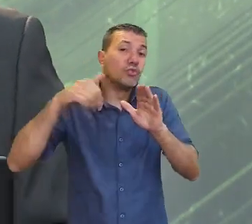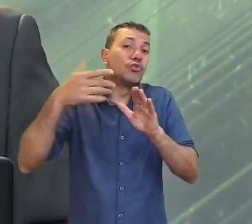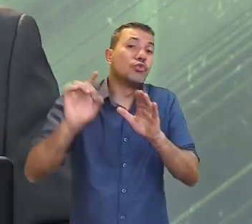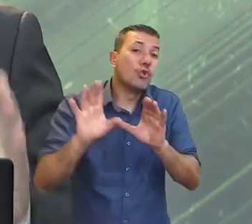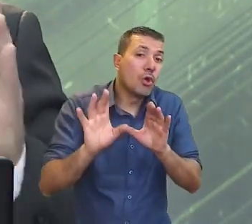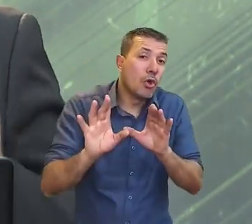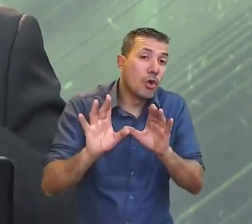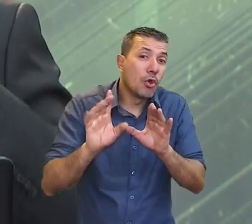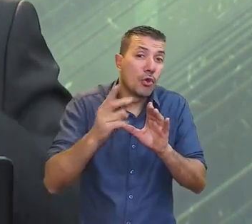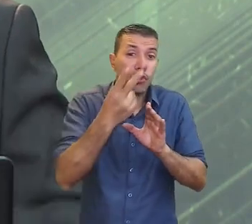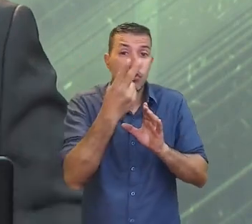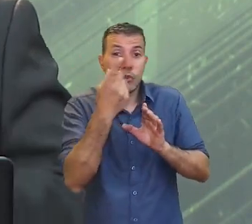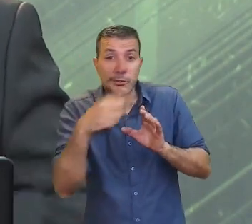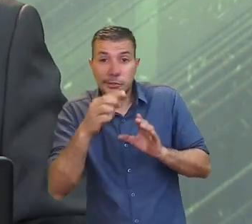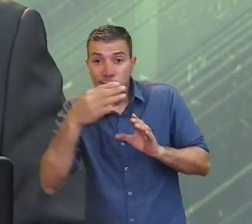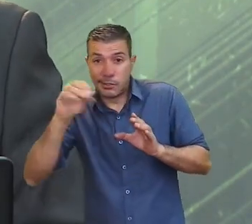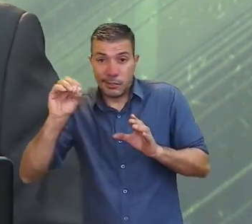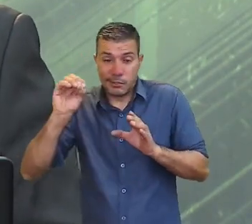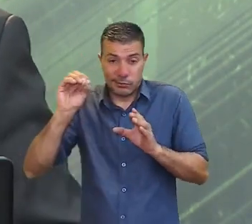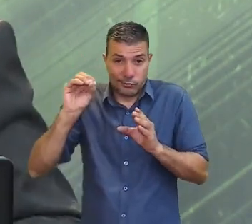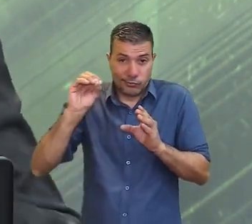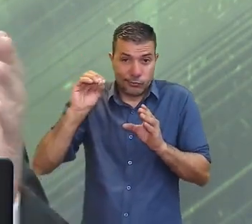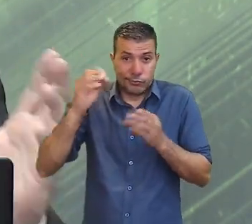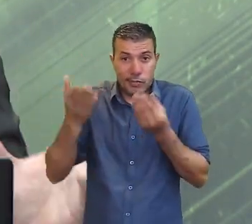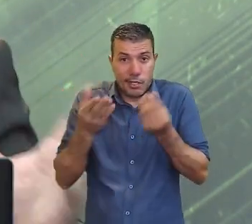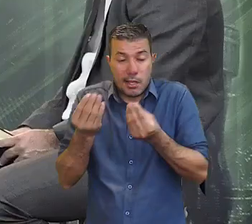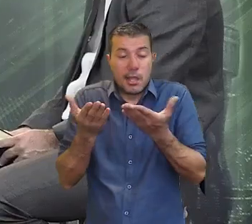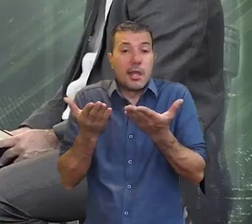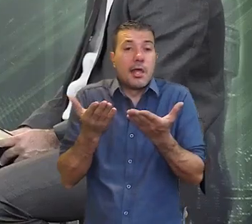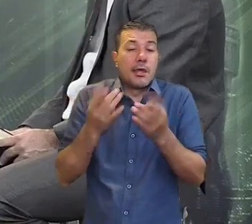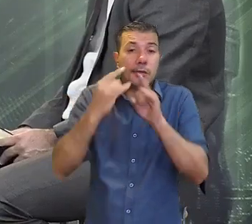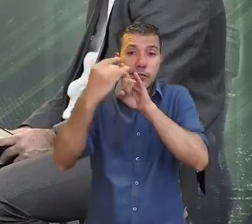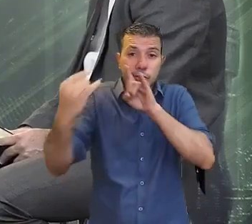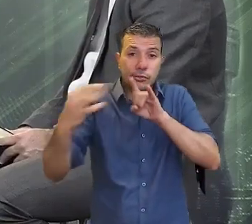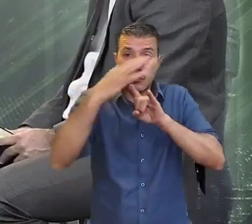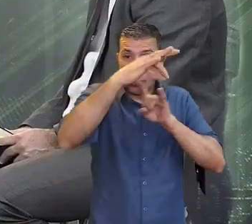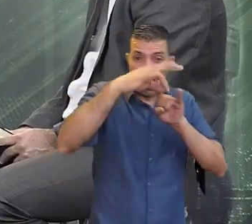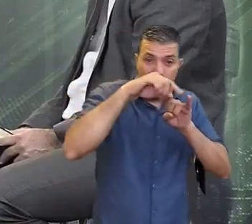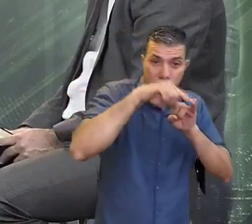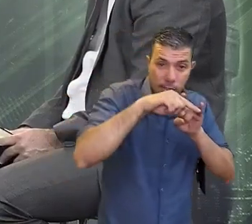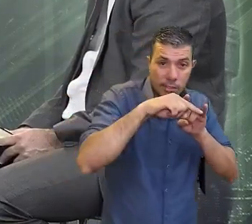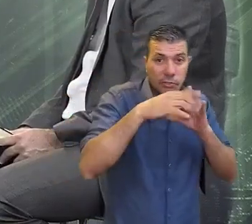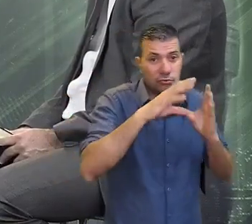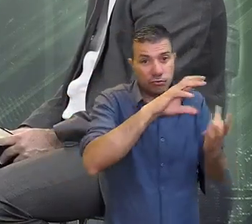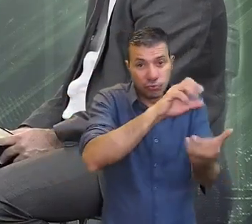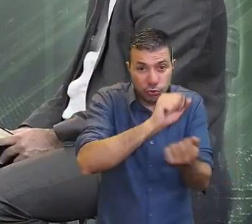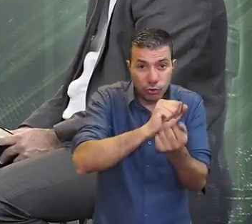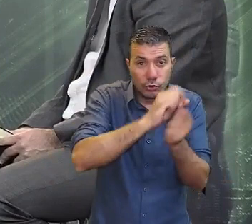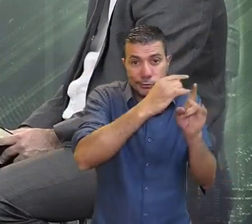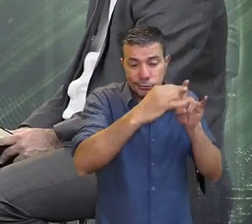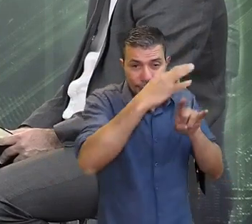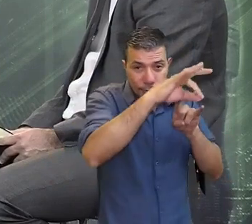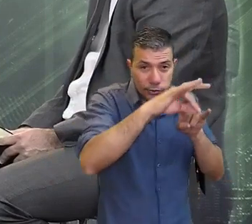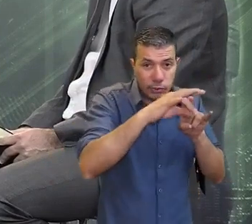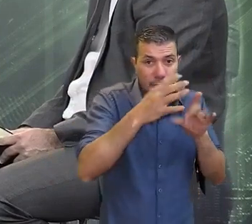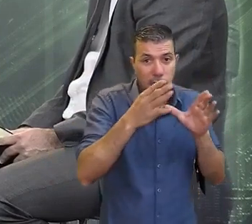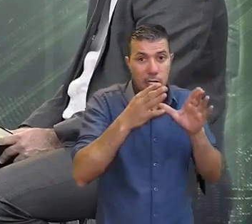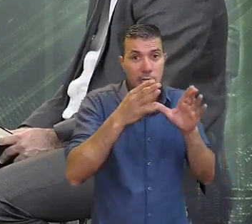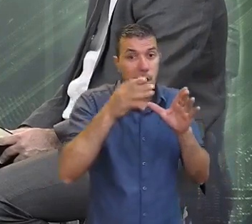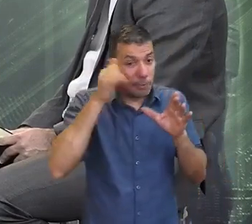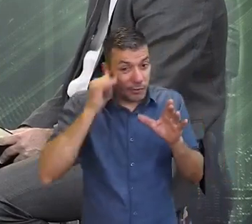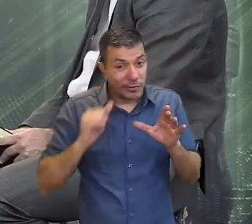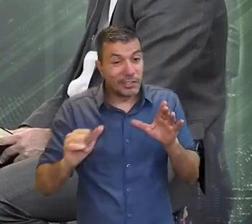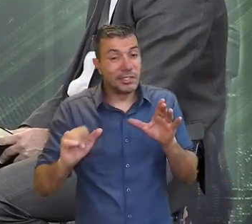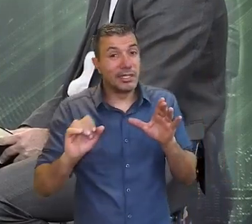que se passassem os 2.300 anos. Mas sobre o santuário terrestre, já descobrimos que a profecia de Daniel 8,14 fala de um